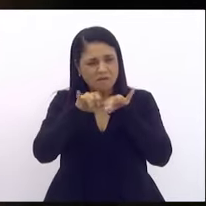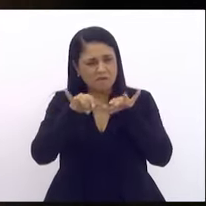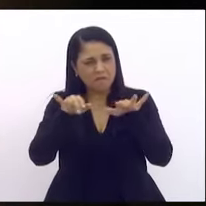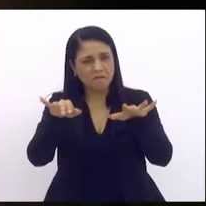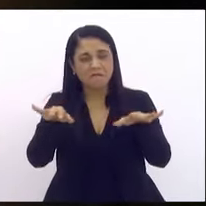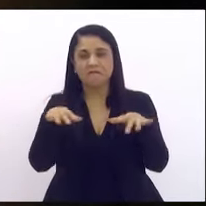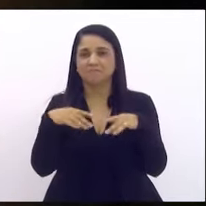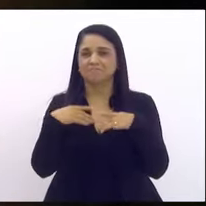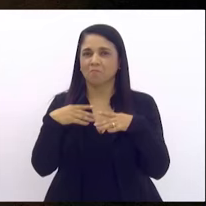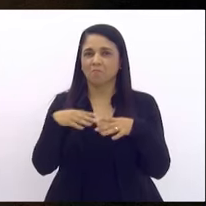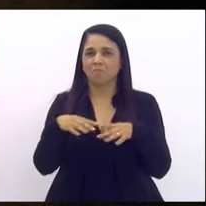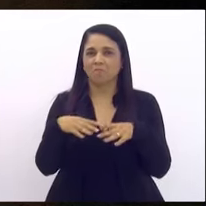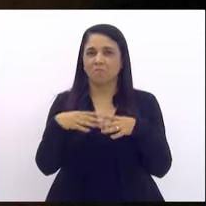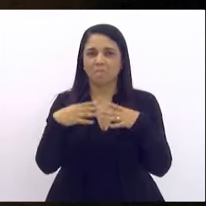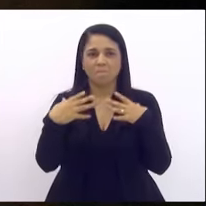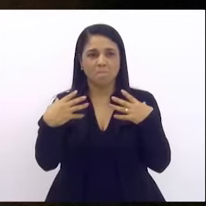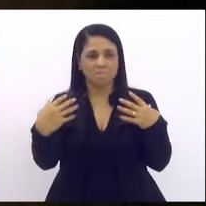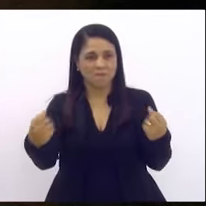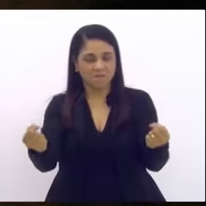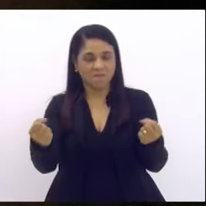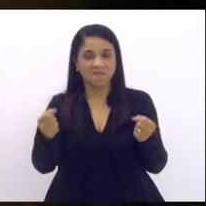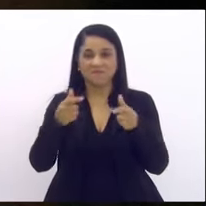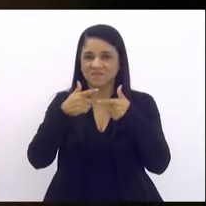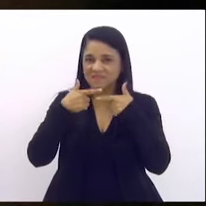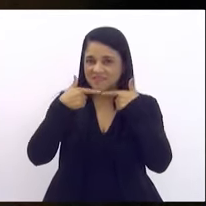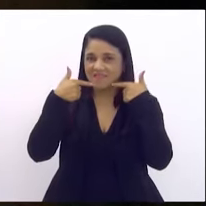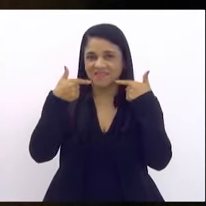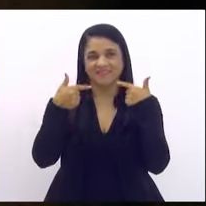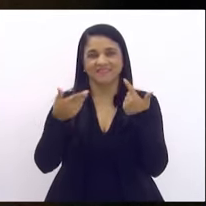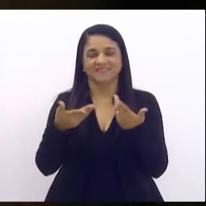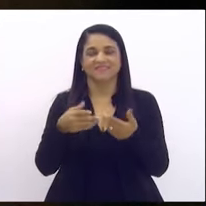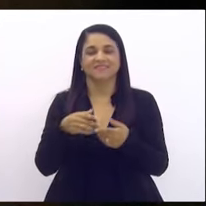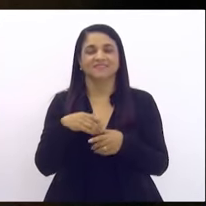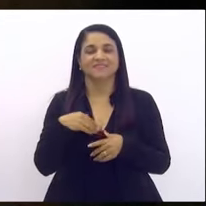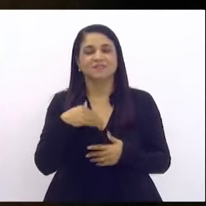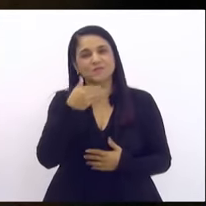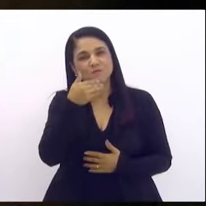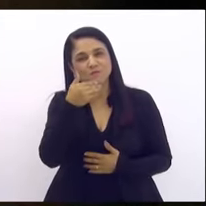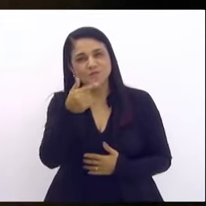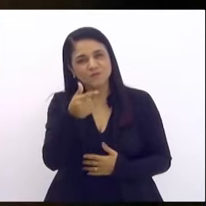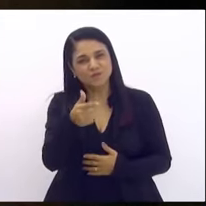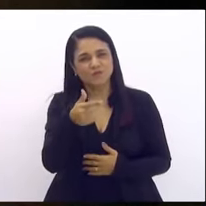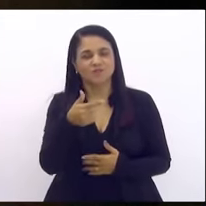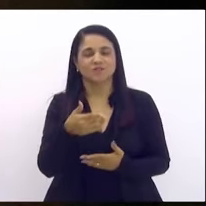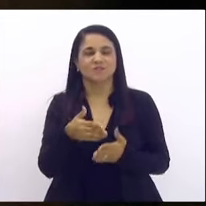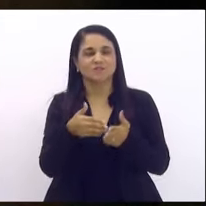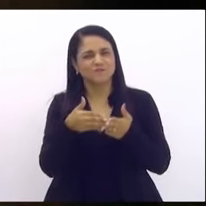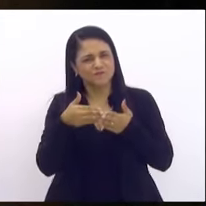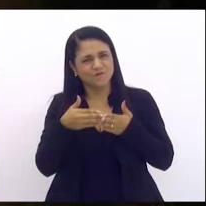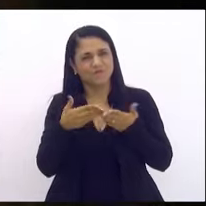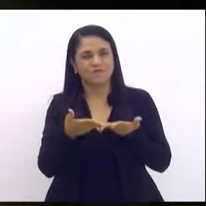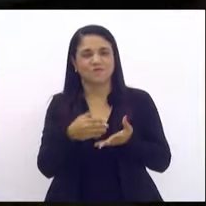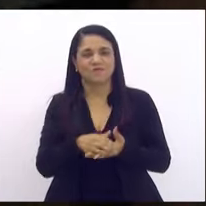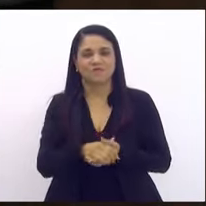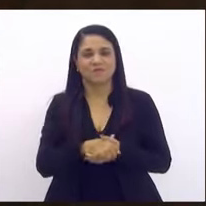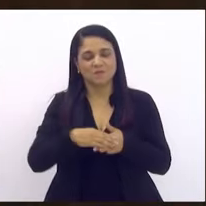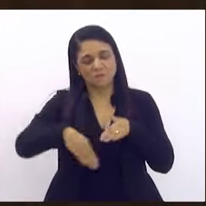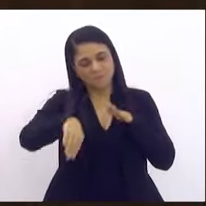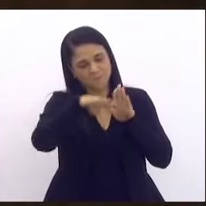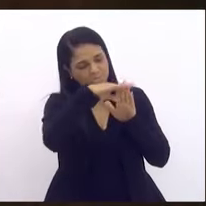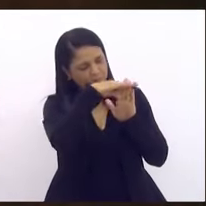quero pedir que a senhora Coloque por favor na